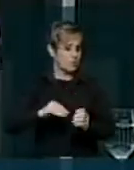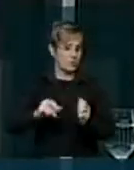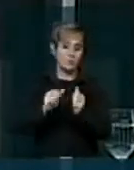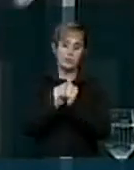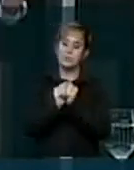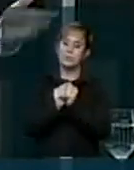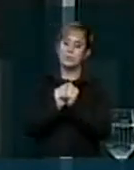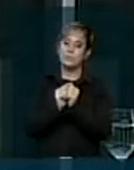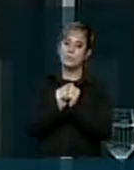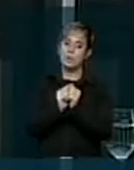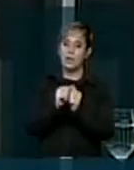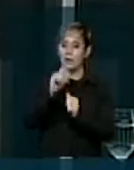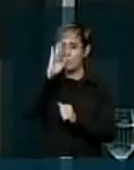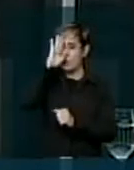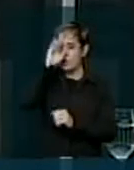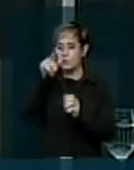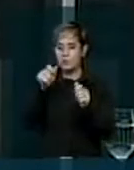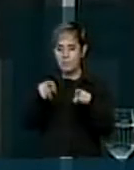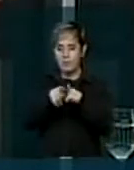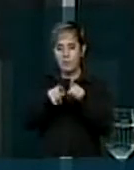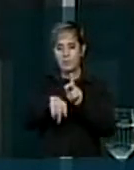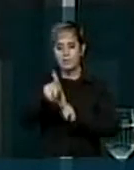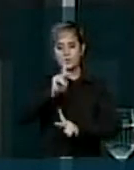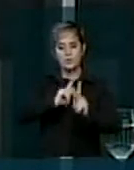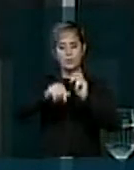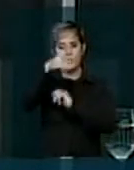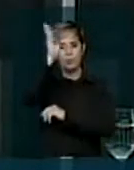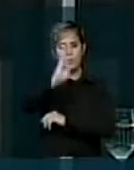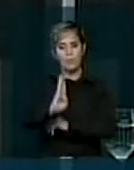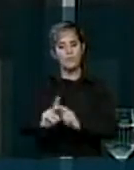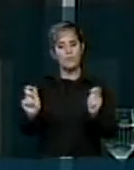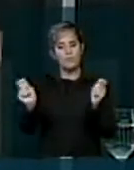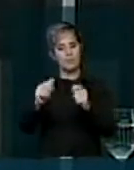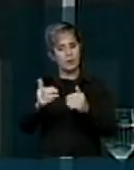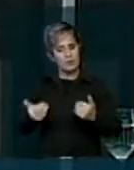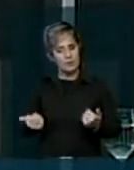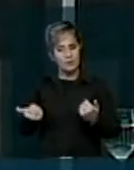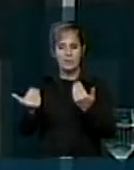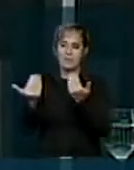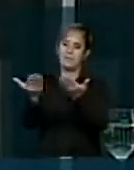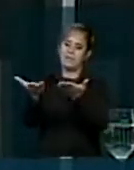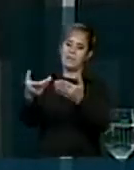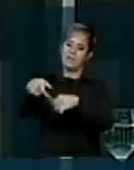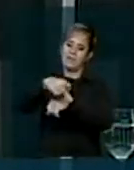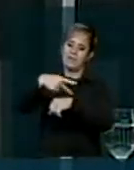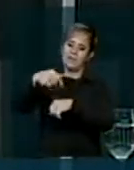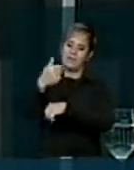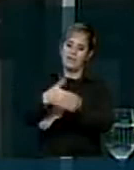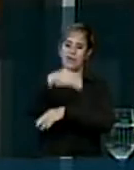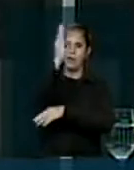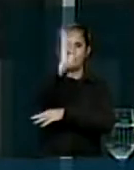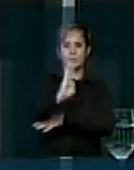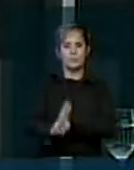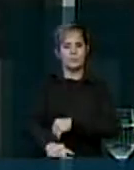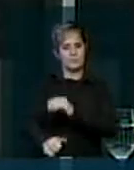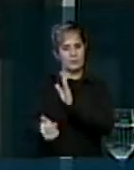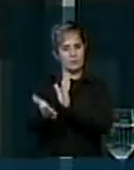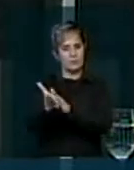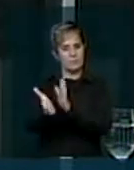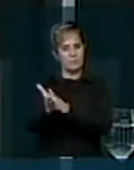e sobretudo com o povo brasileiro, seja dedicado ao nosso país, ao nosso Brasil.